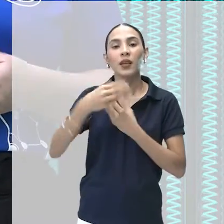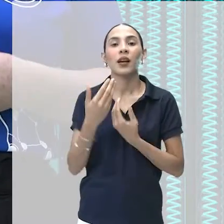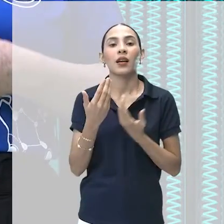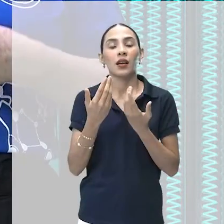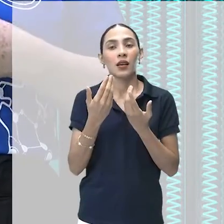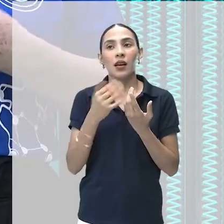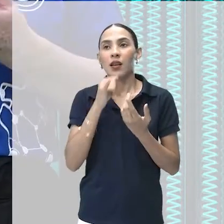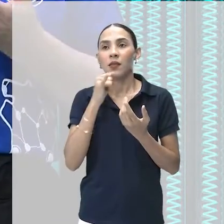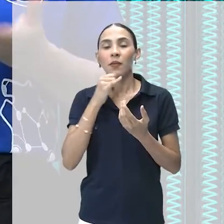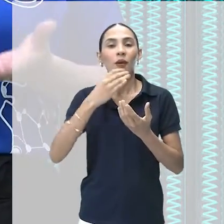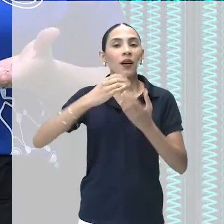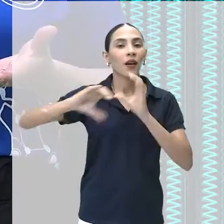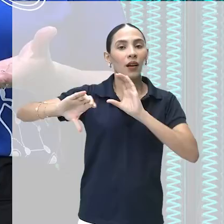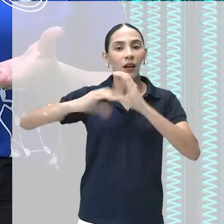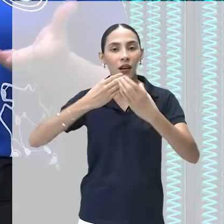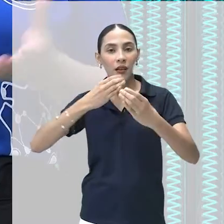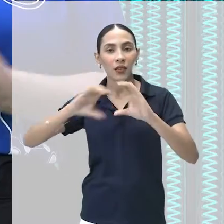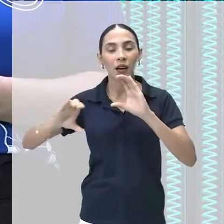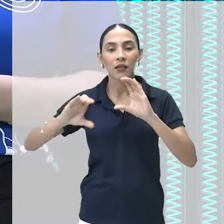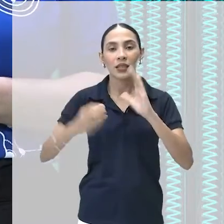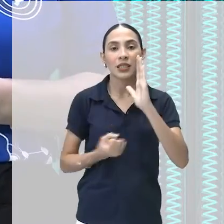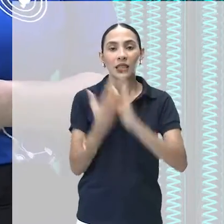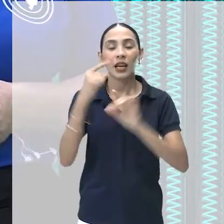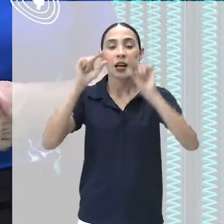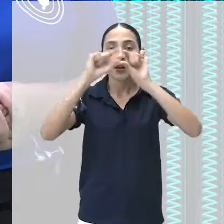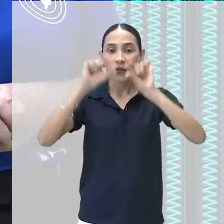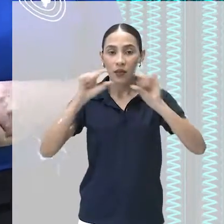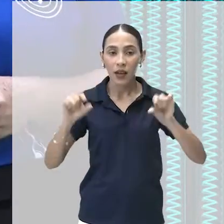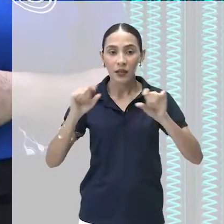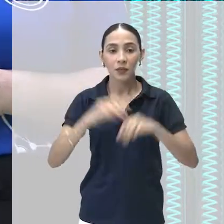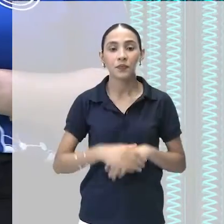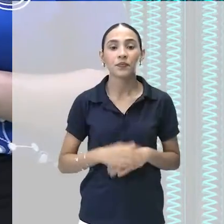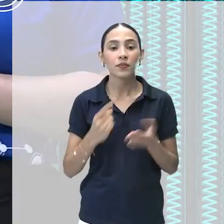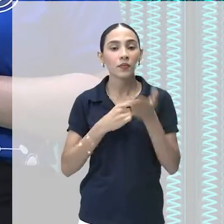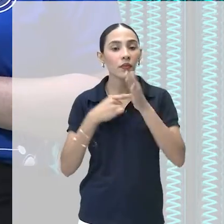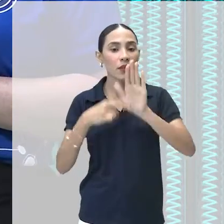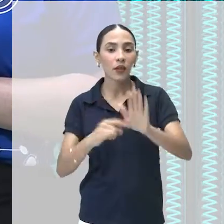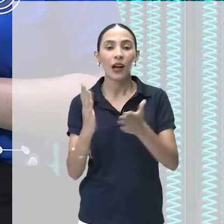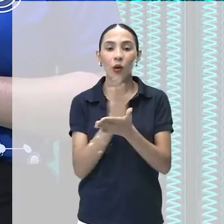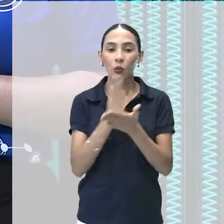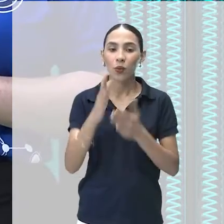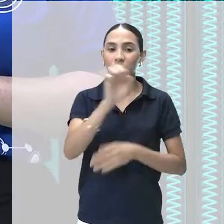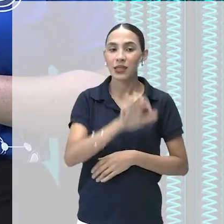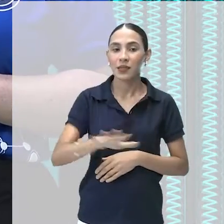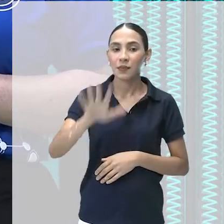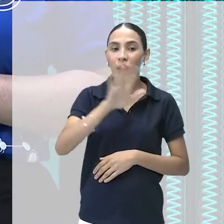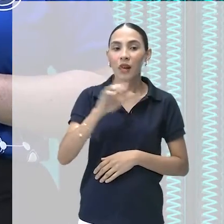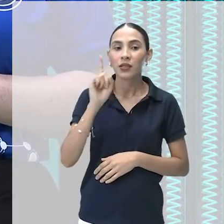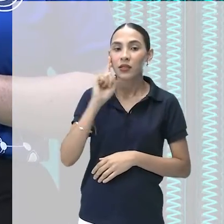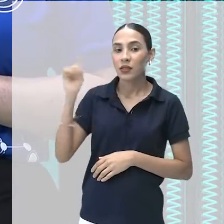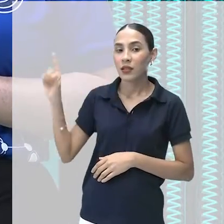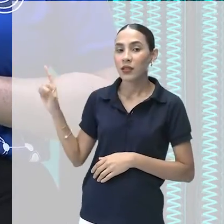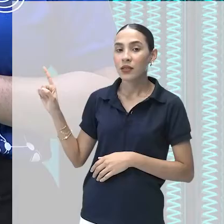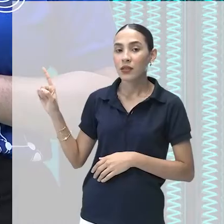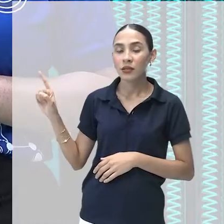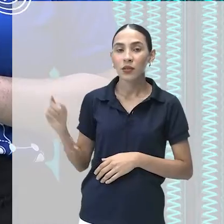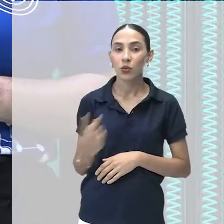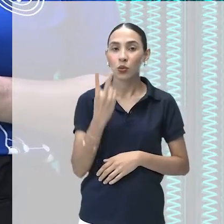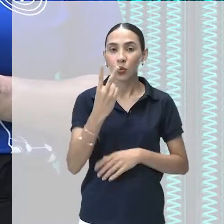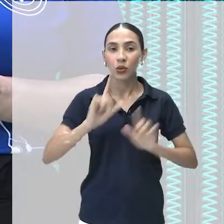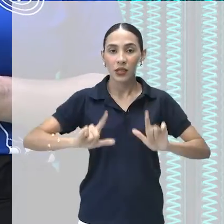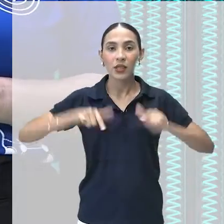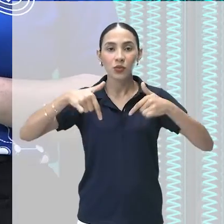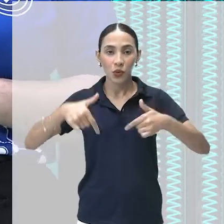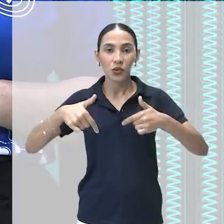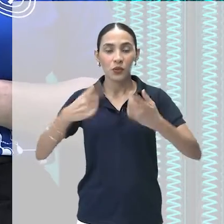cantar, de versar a música. Eu trouxe para vocês aqui algumas imagens que representam